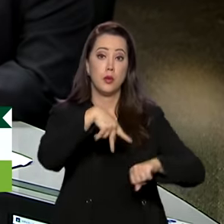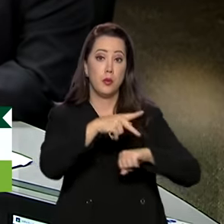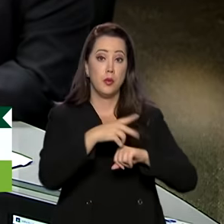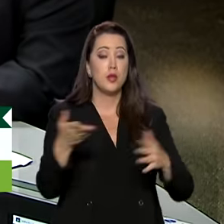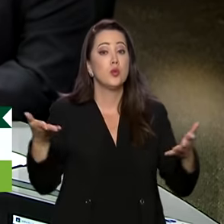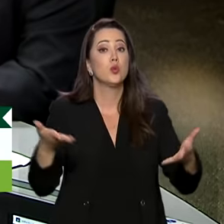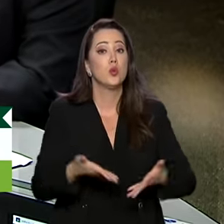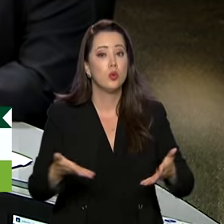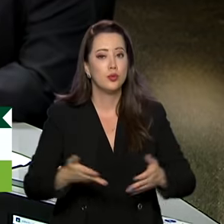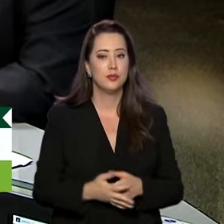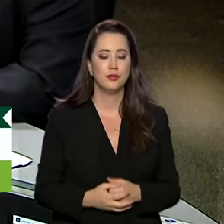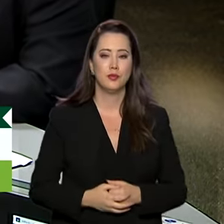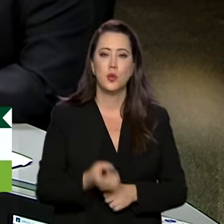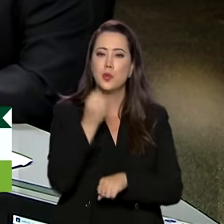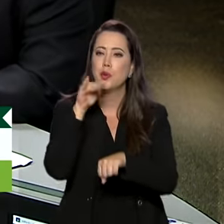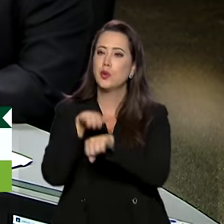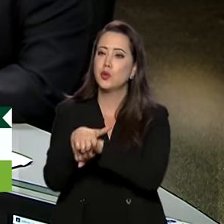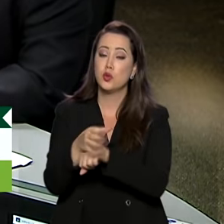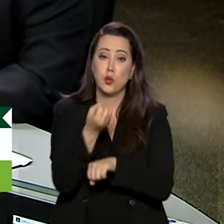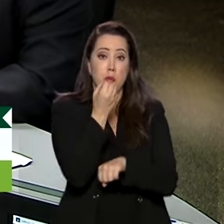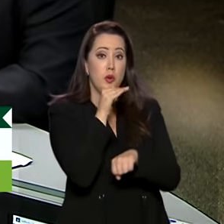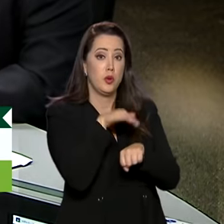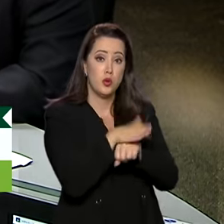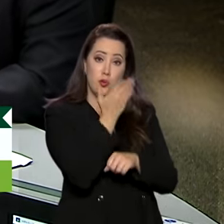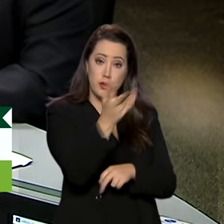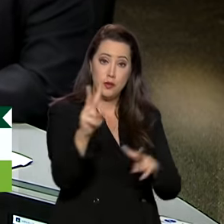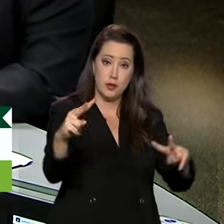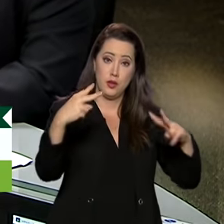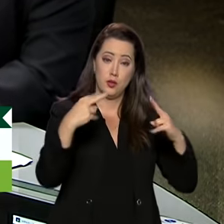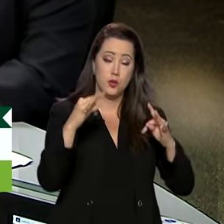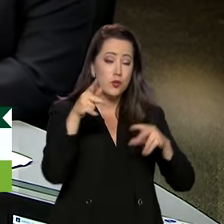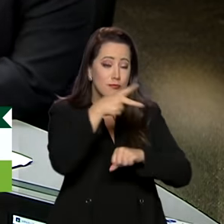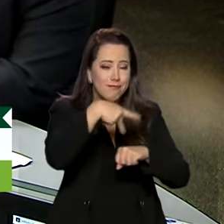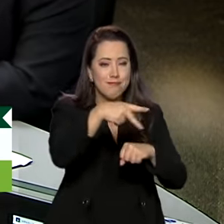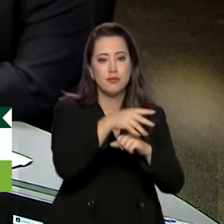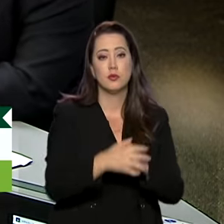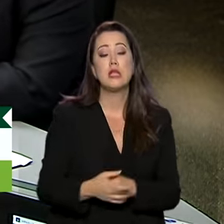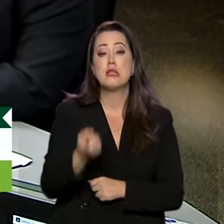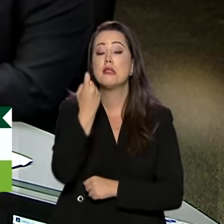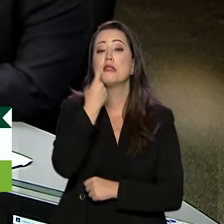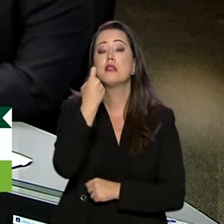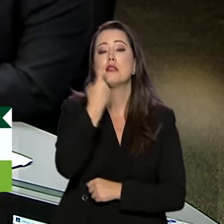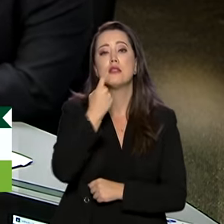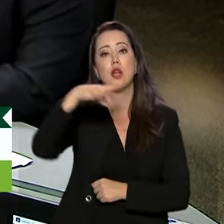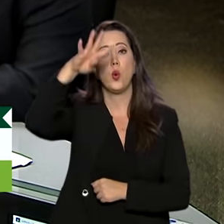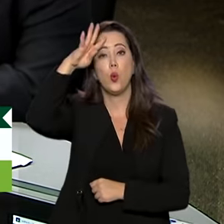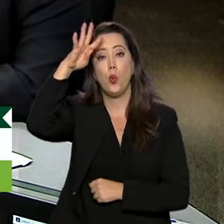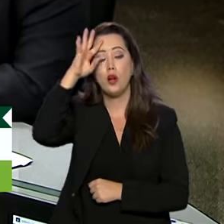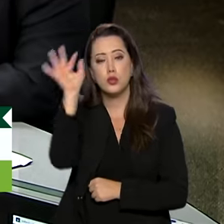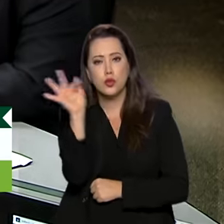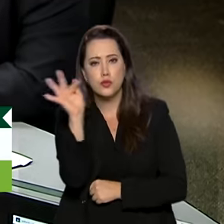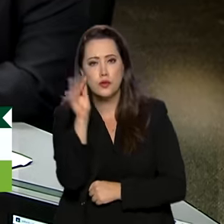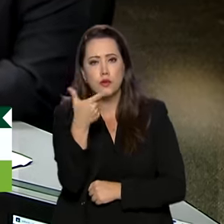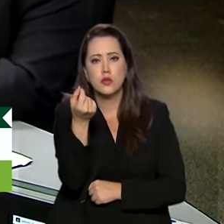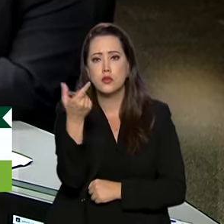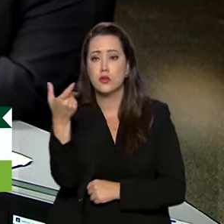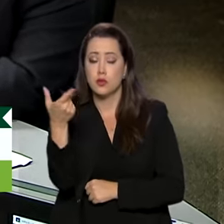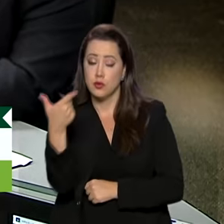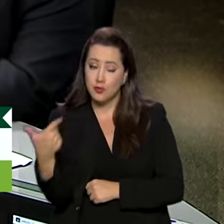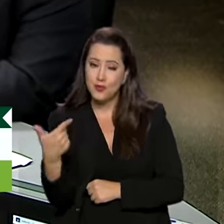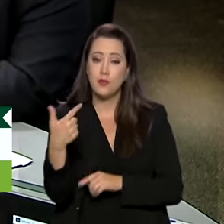país no dia de hoje boa noite em todo o país sexta-feira quatro de fevereiro de